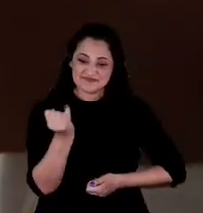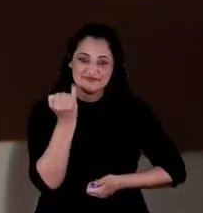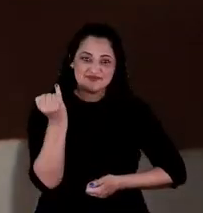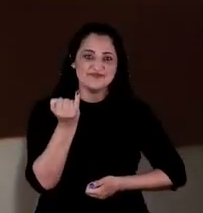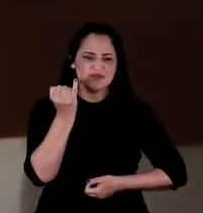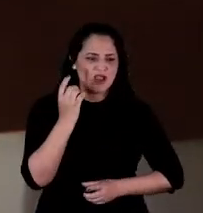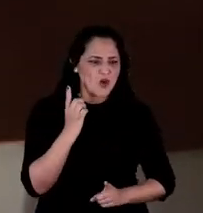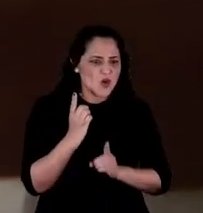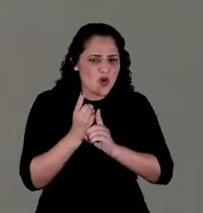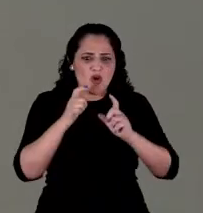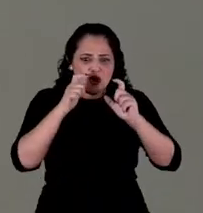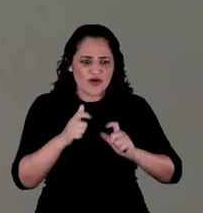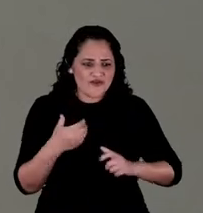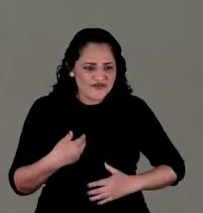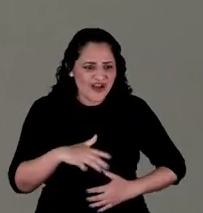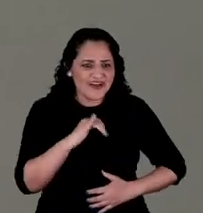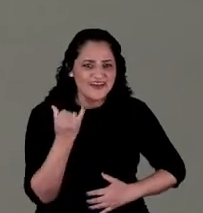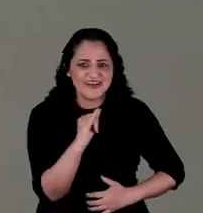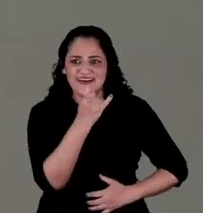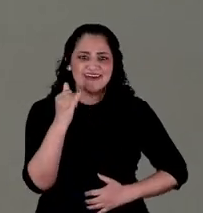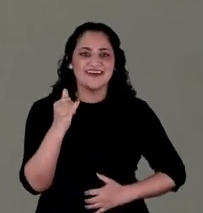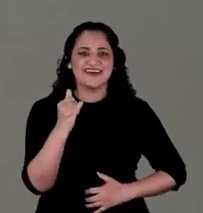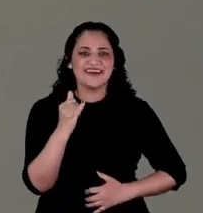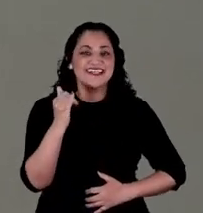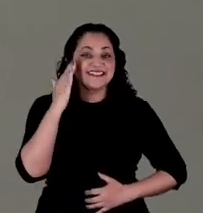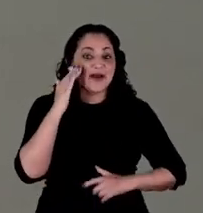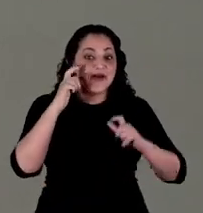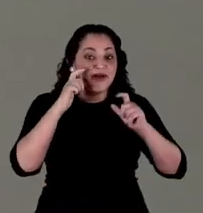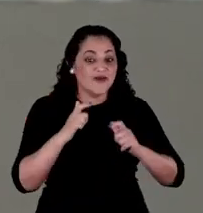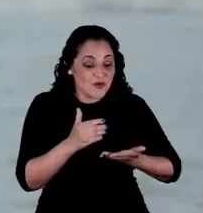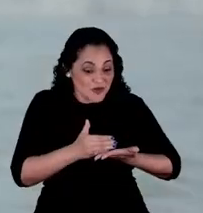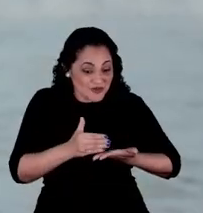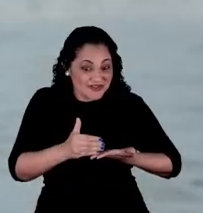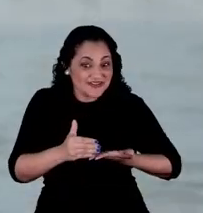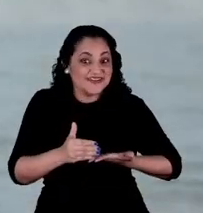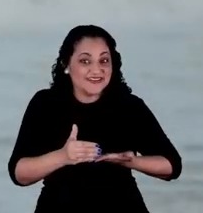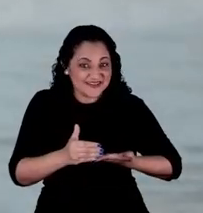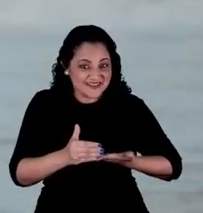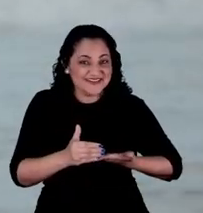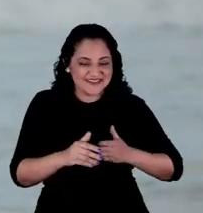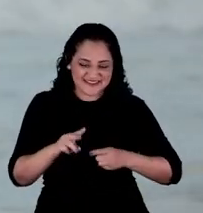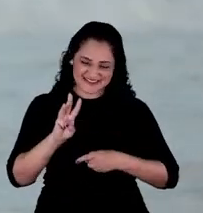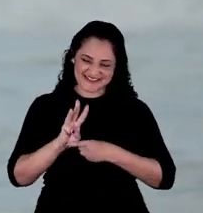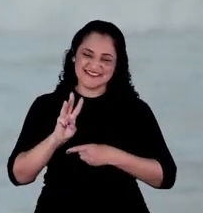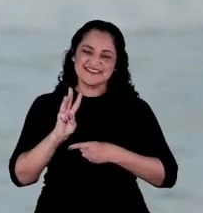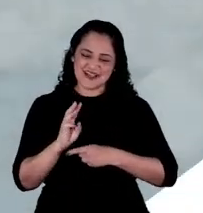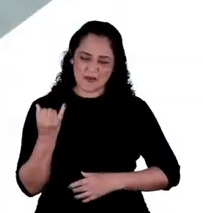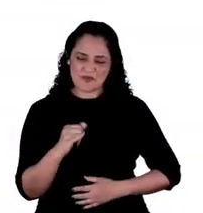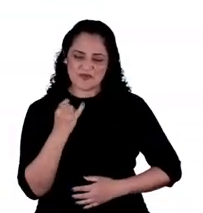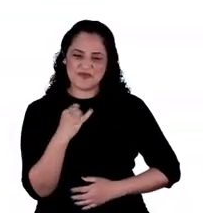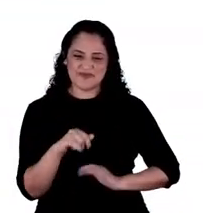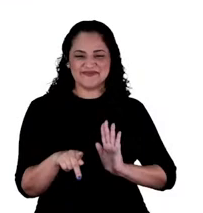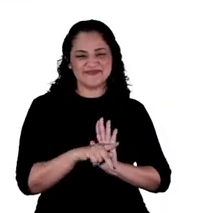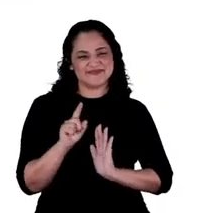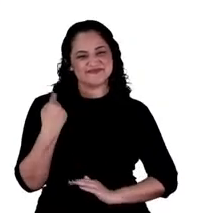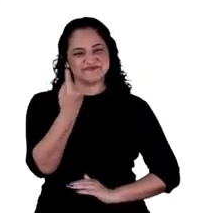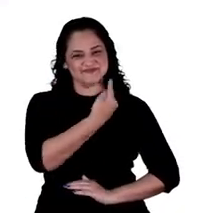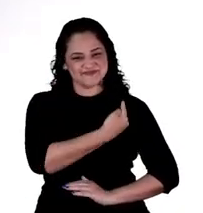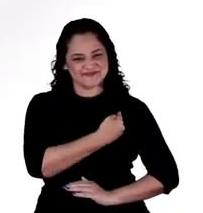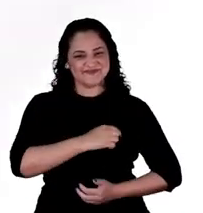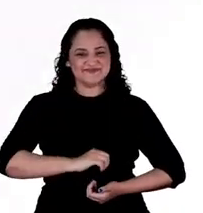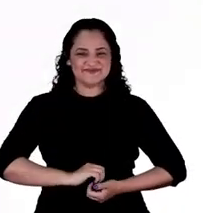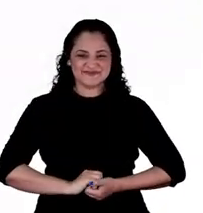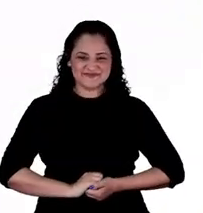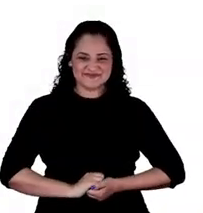e tão importante quanto descobrir para onde ela vai essa ver de onde ela vem Shell energia